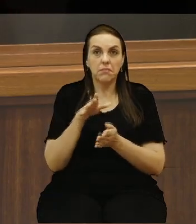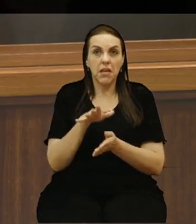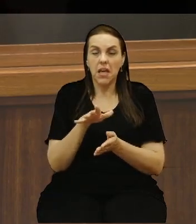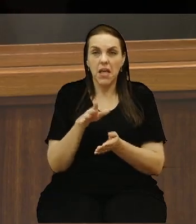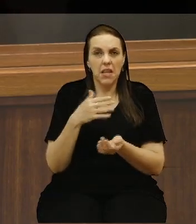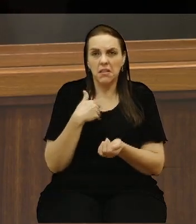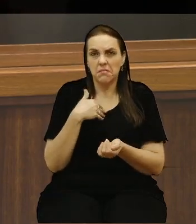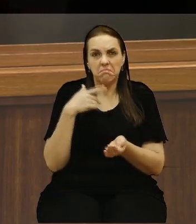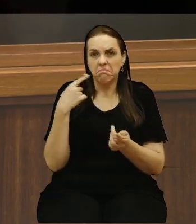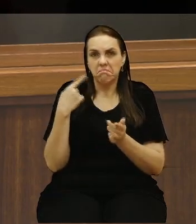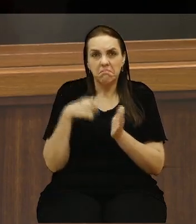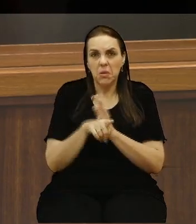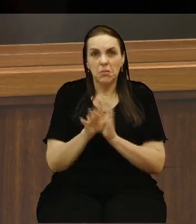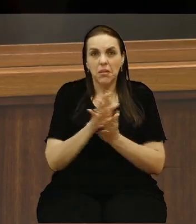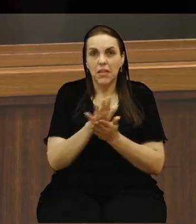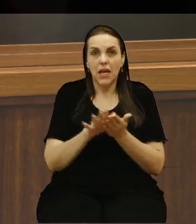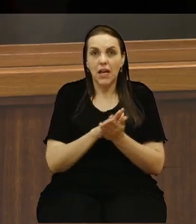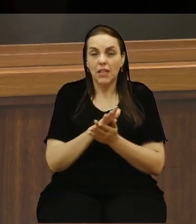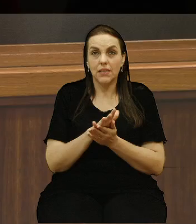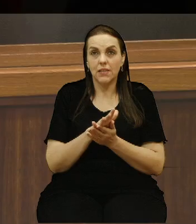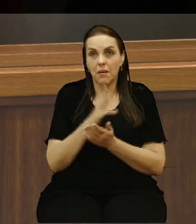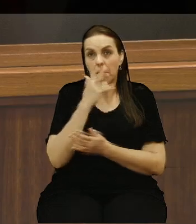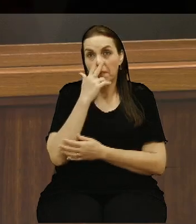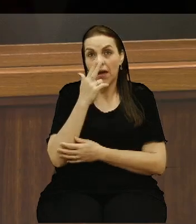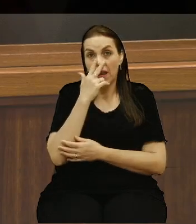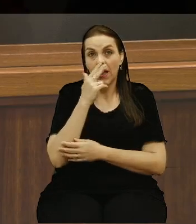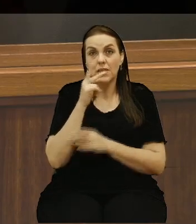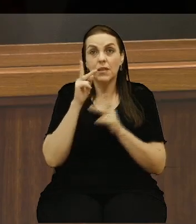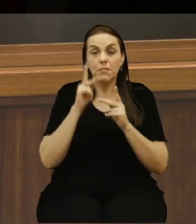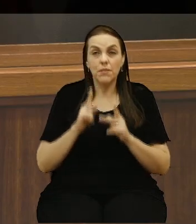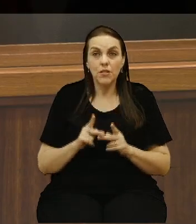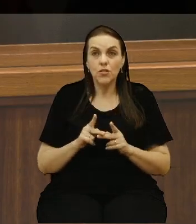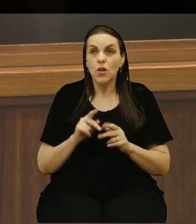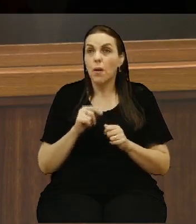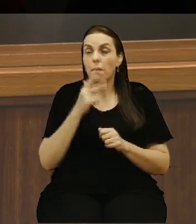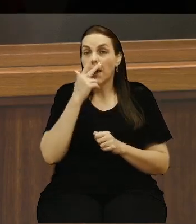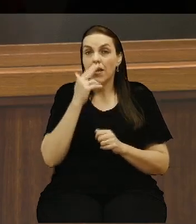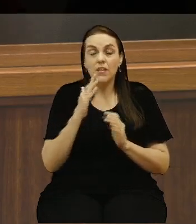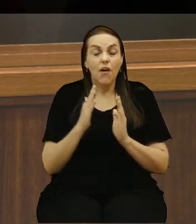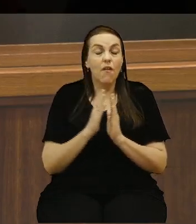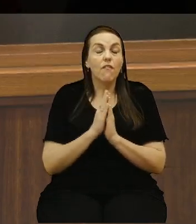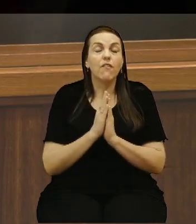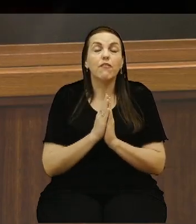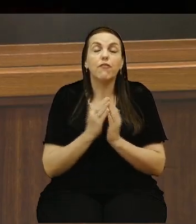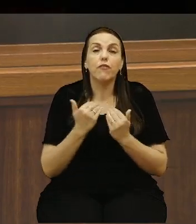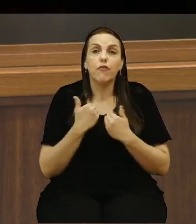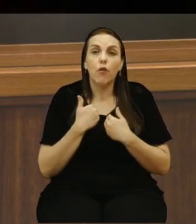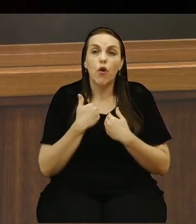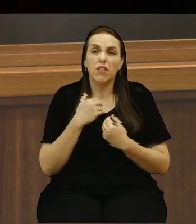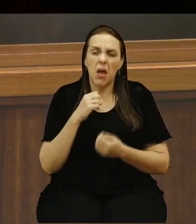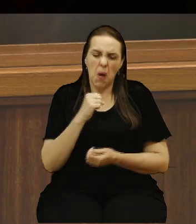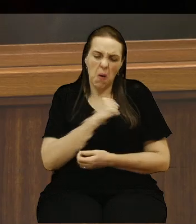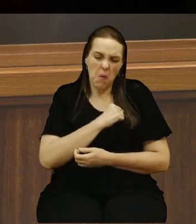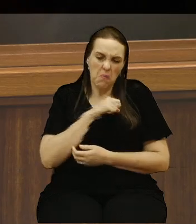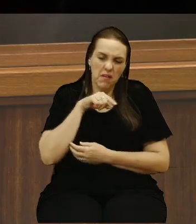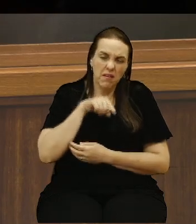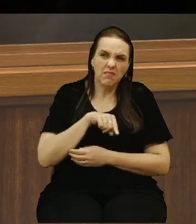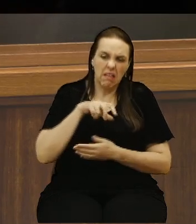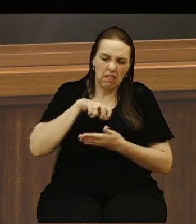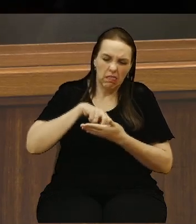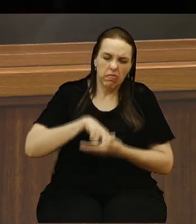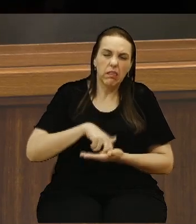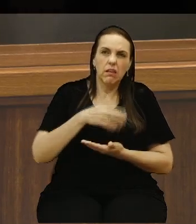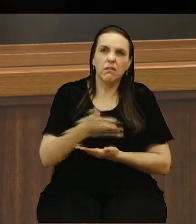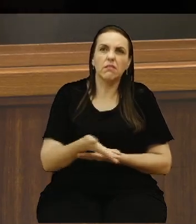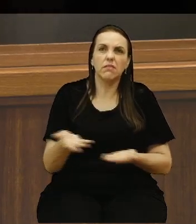ia. Porque parece que as pessoas ainda estão tendo um favor, elas se sentem humilhadas. E eu disse, mas por que não?